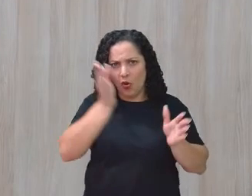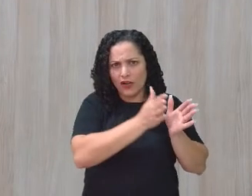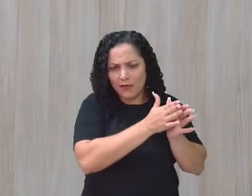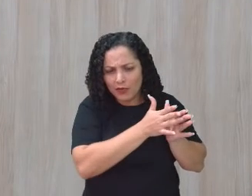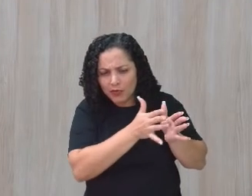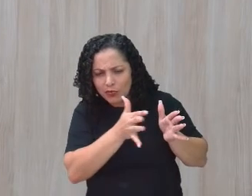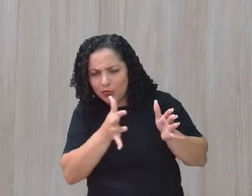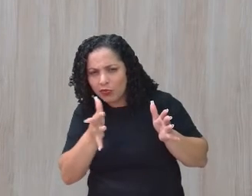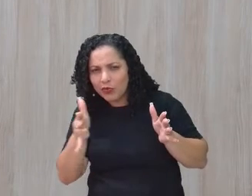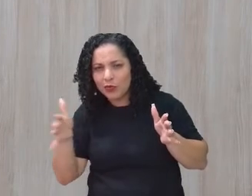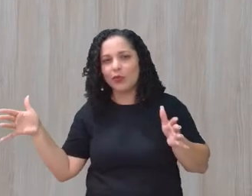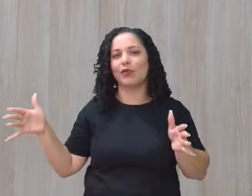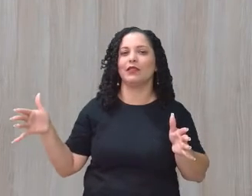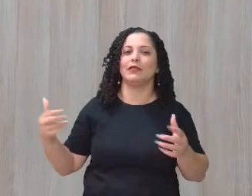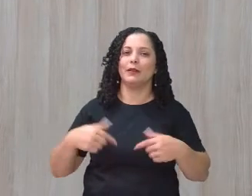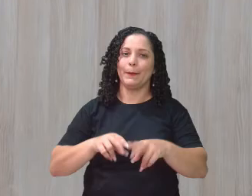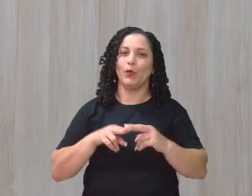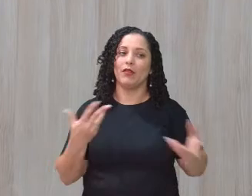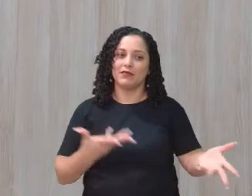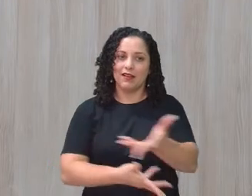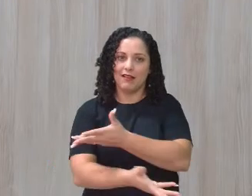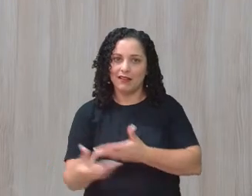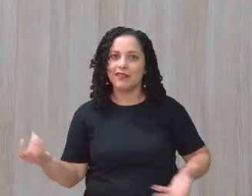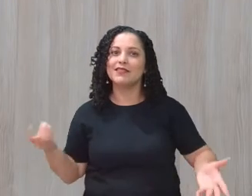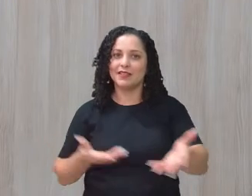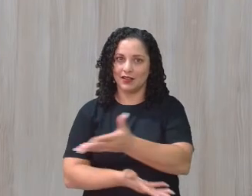são estabelecidos através dessa relação,